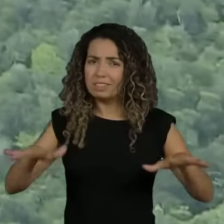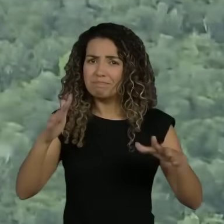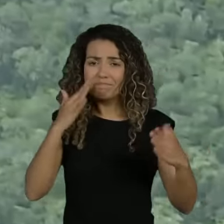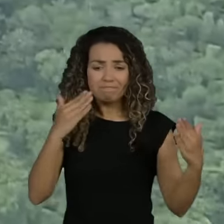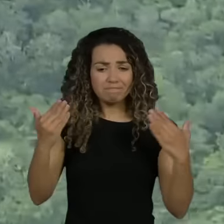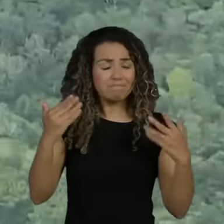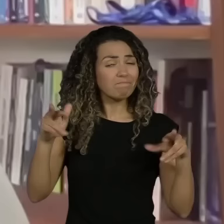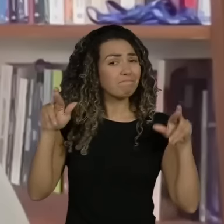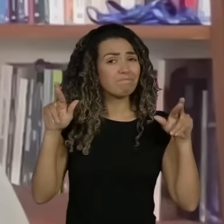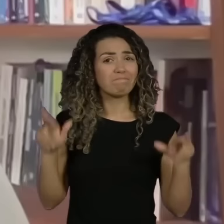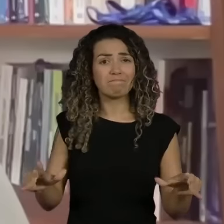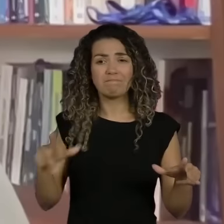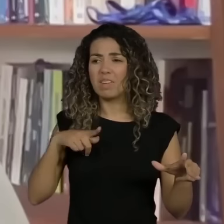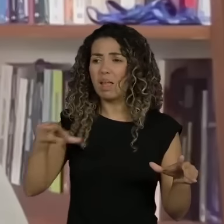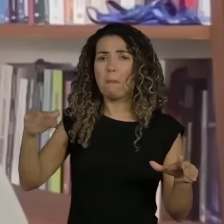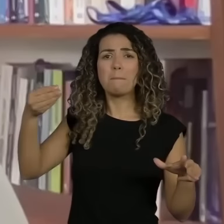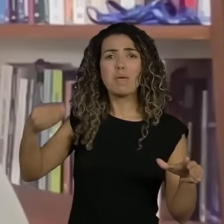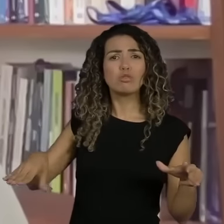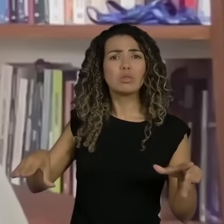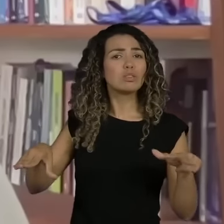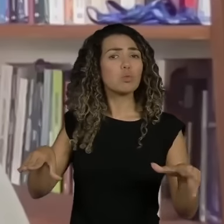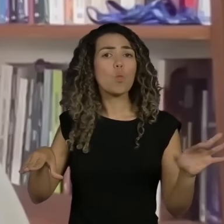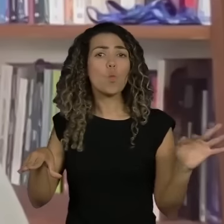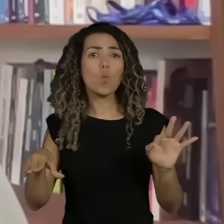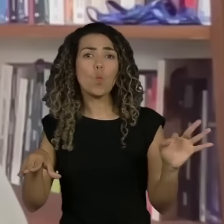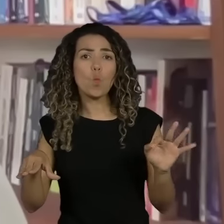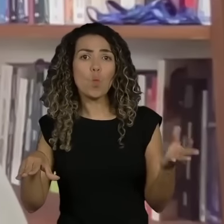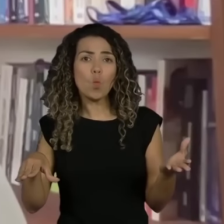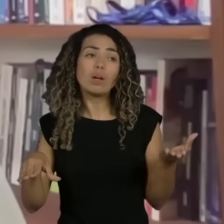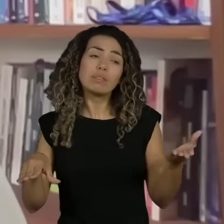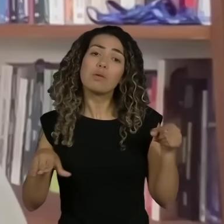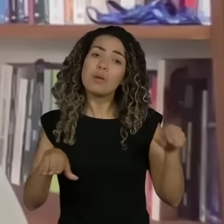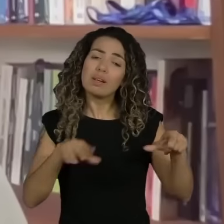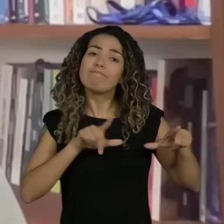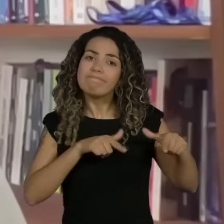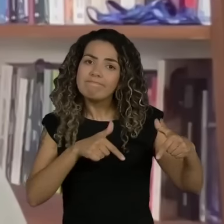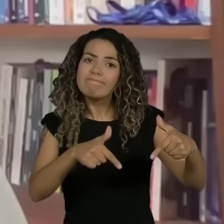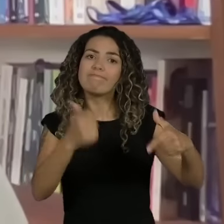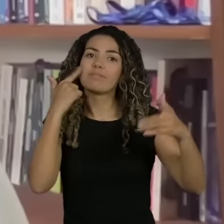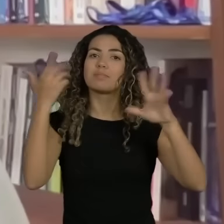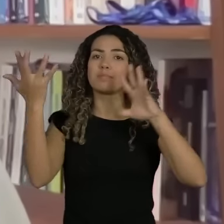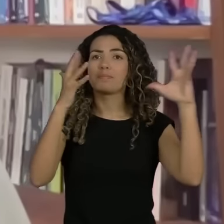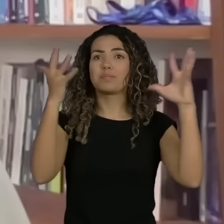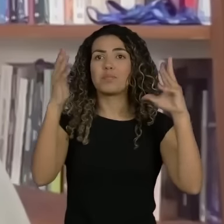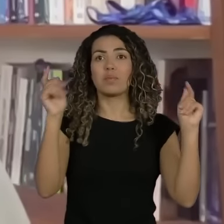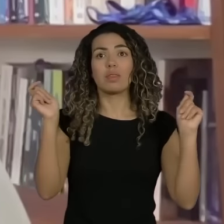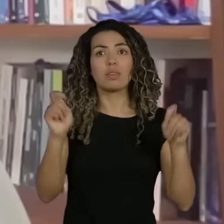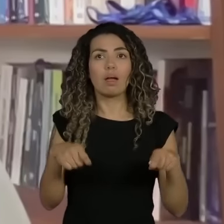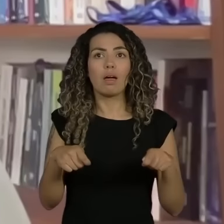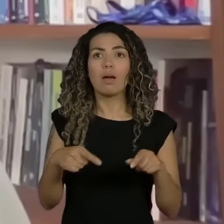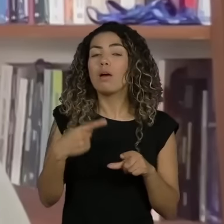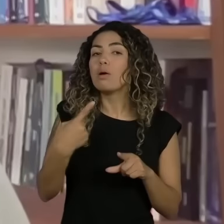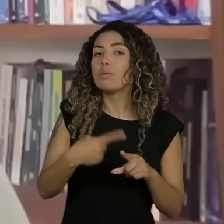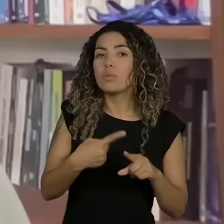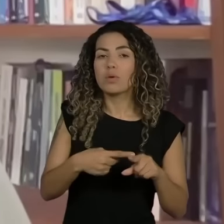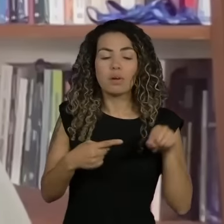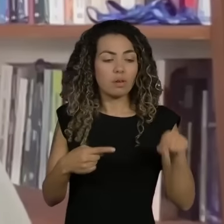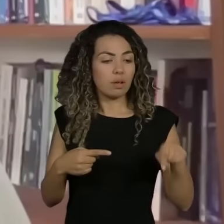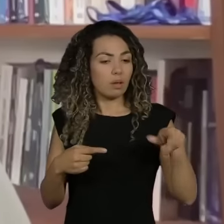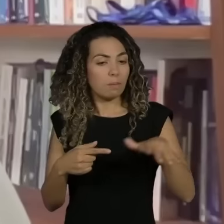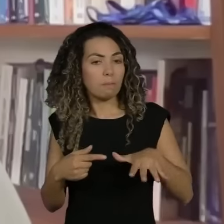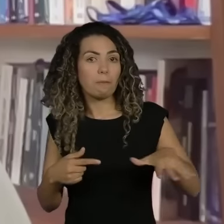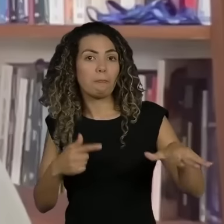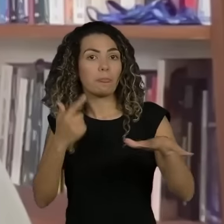uma ligação direta no combate às mudanças climáticas, porque essas áreas também são as áreas que mais